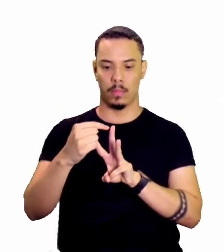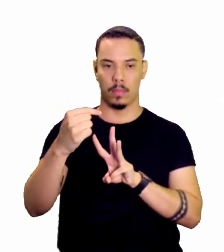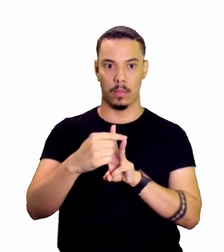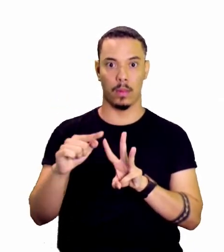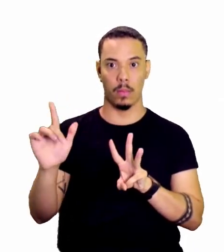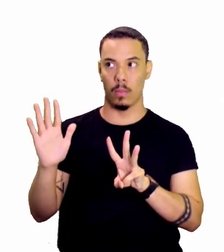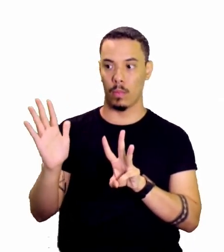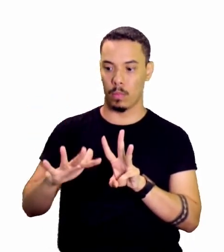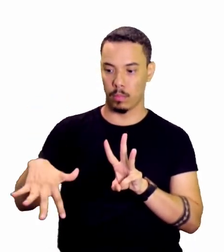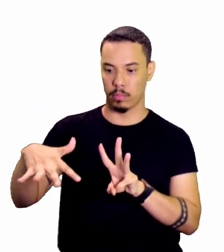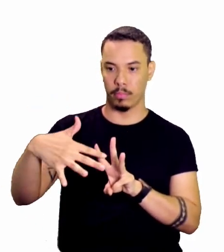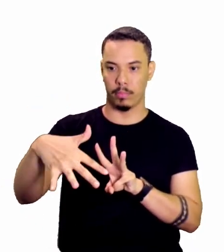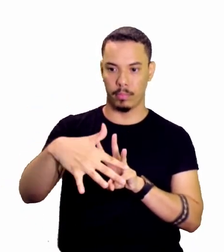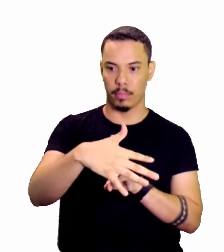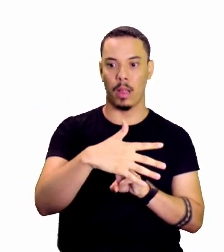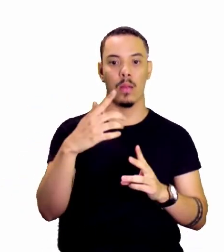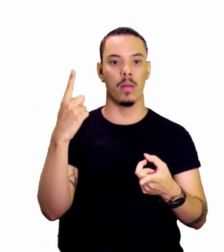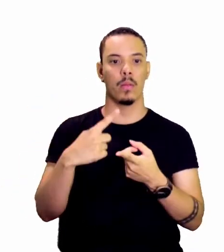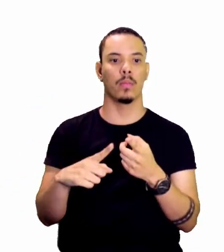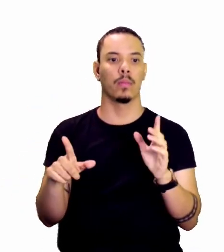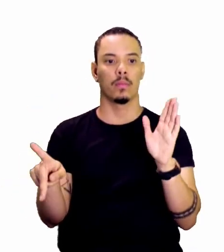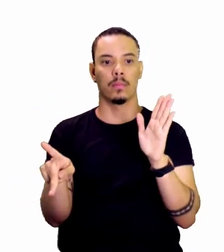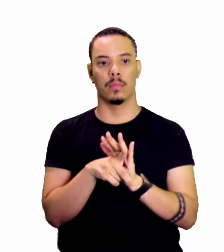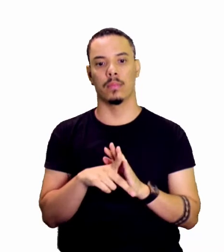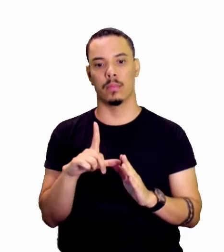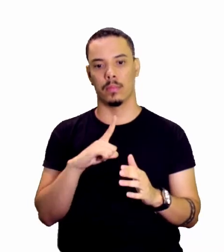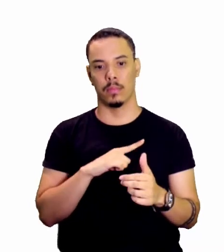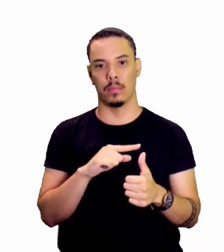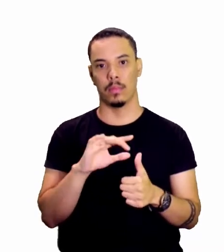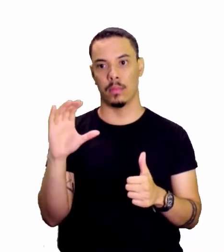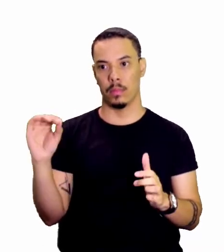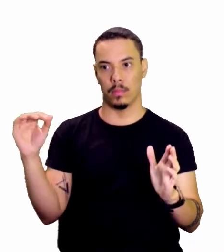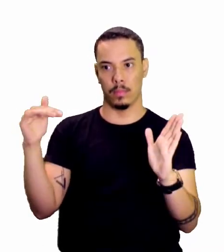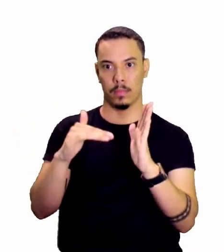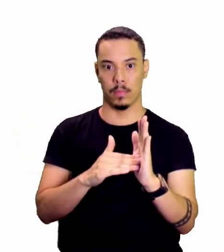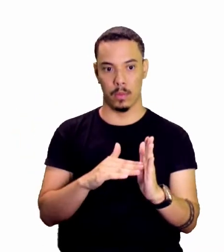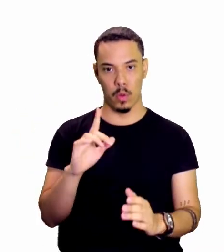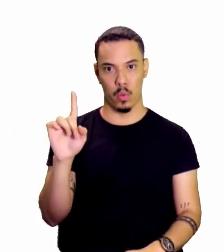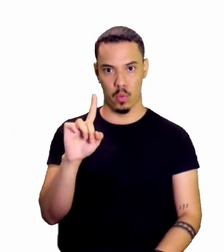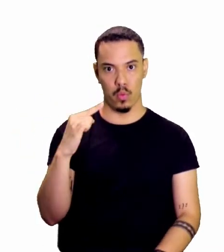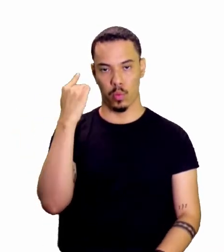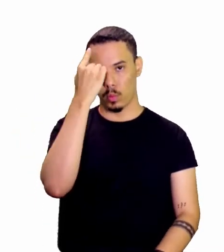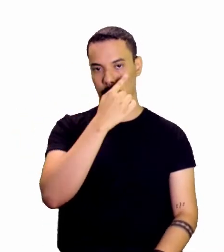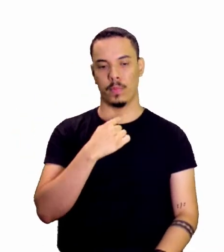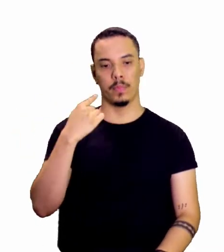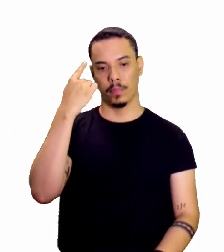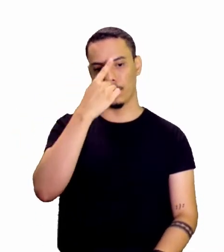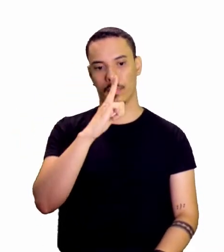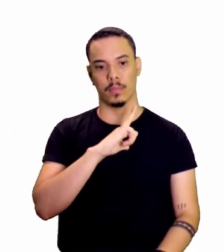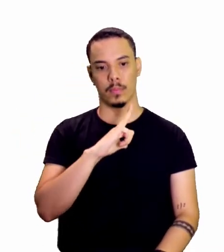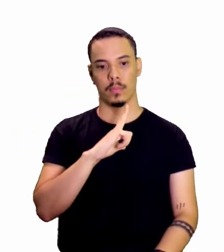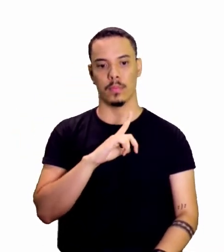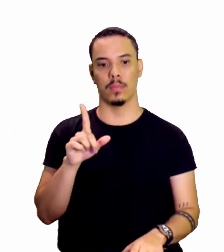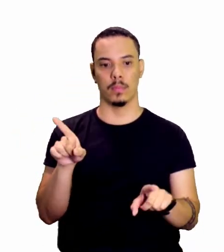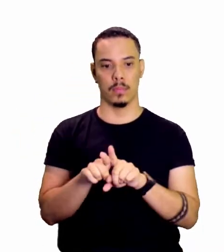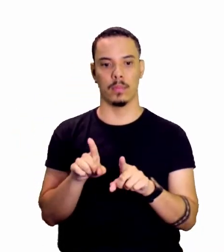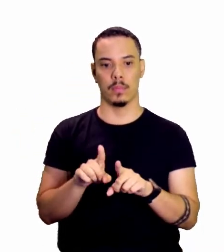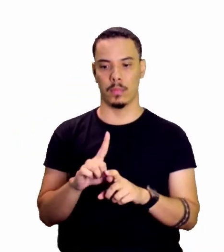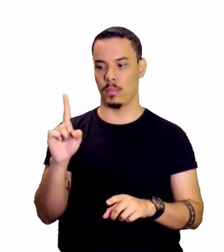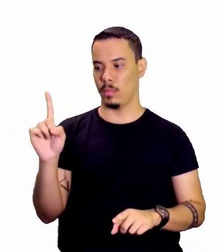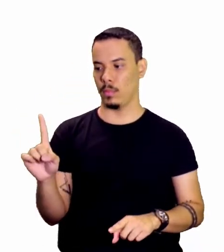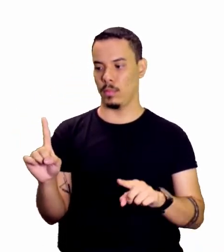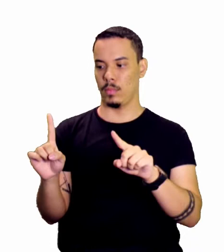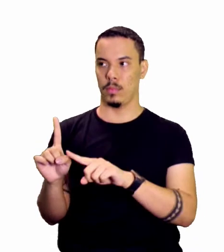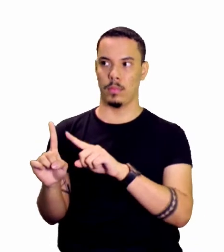a distância percorrida entre o instante de 01 ou seja a primeira hora de viagem temos aqui também ó na